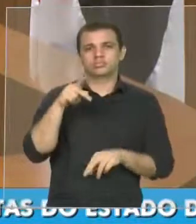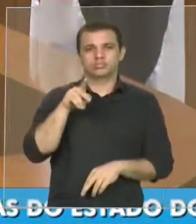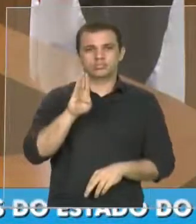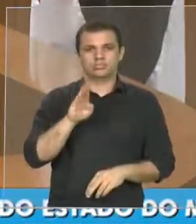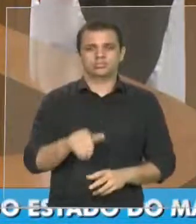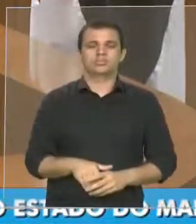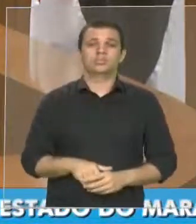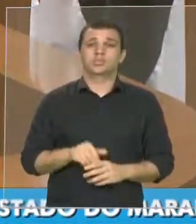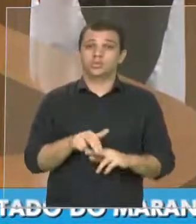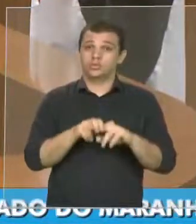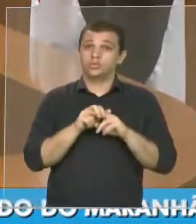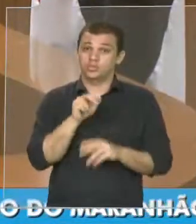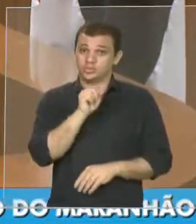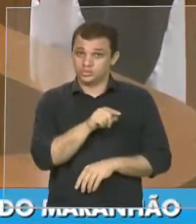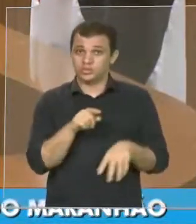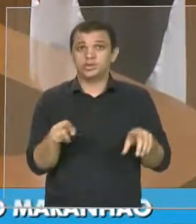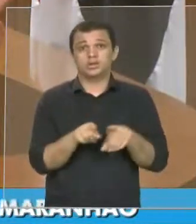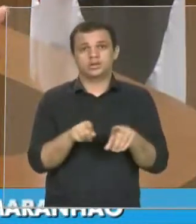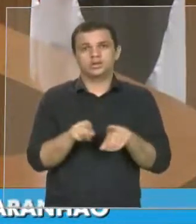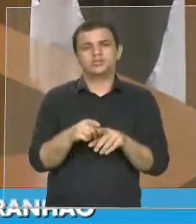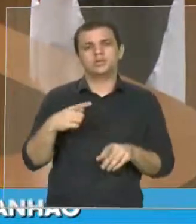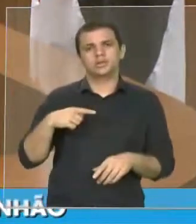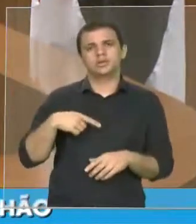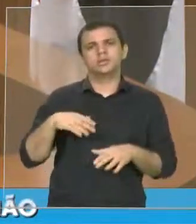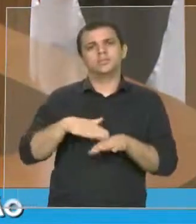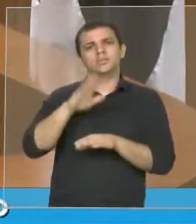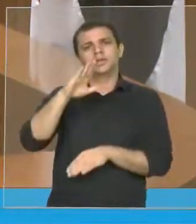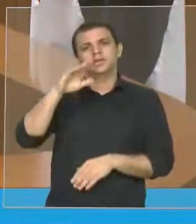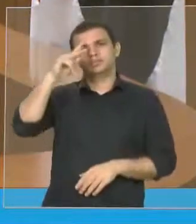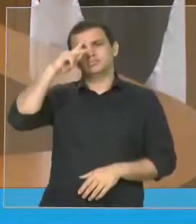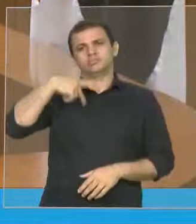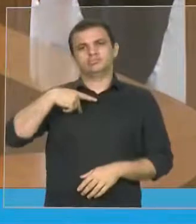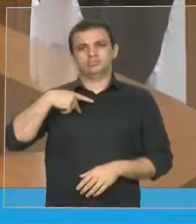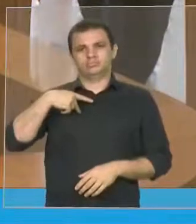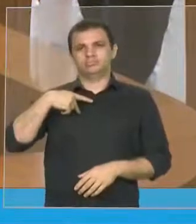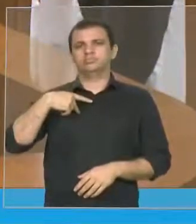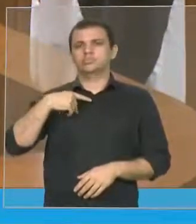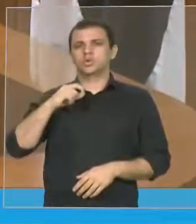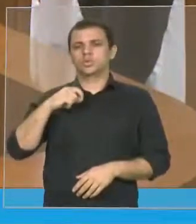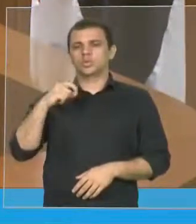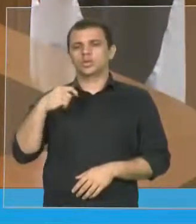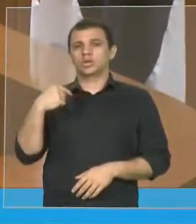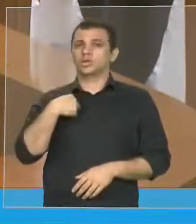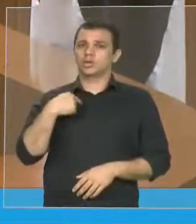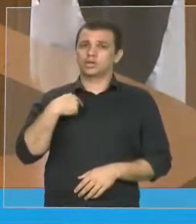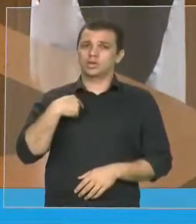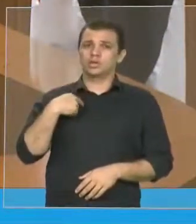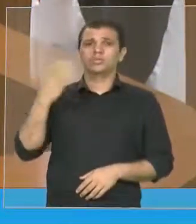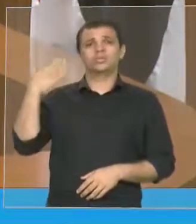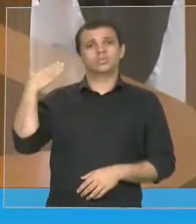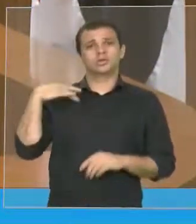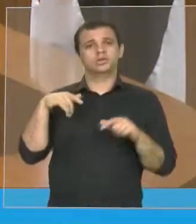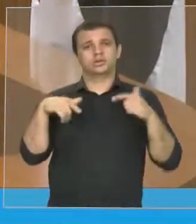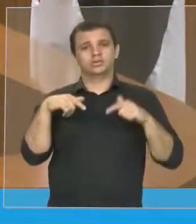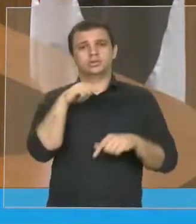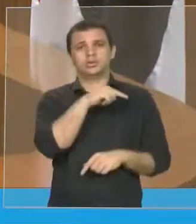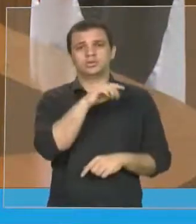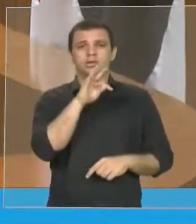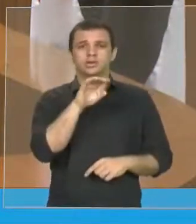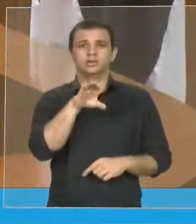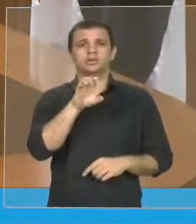também por uma razão de ordem mais pessoal, que é o fato de ser servidor de carreira do Tribunal de Contas do